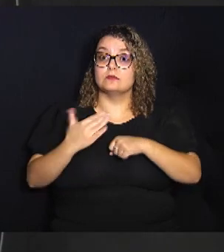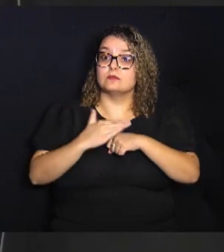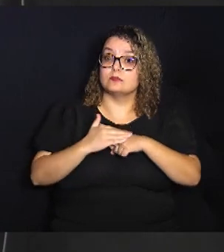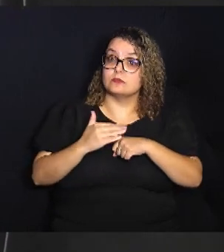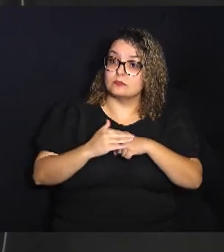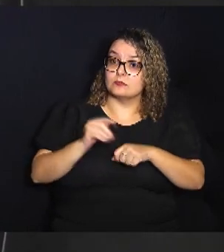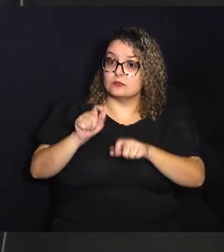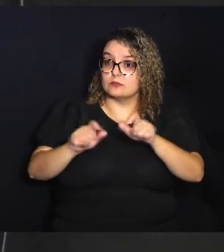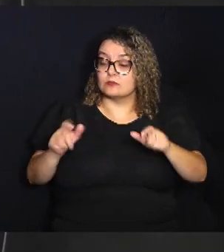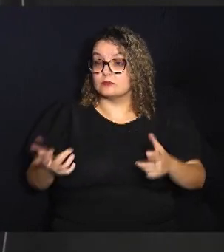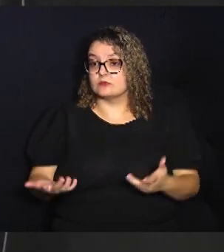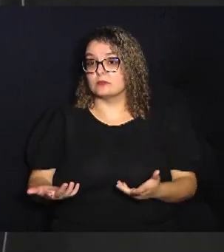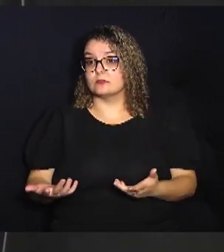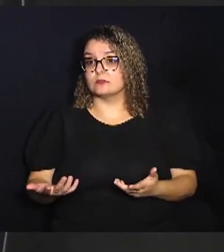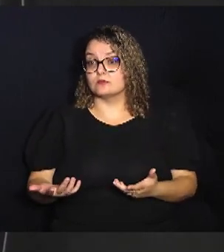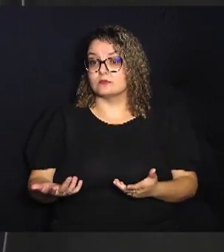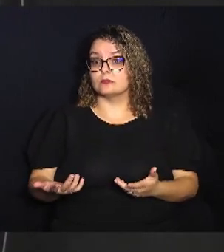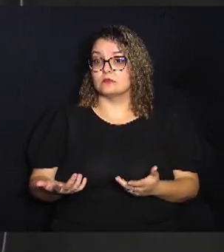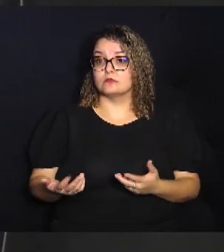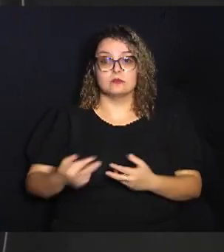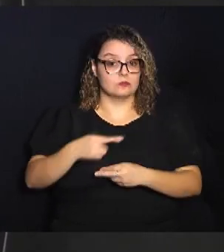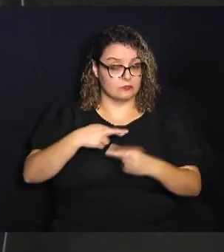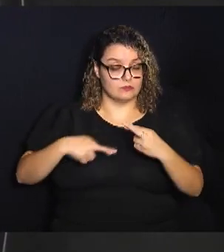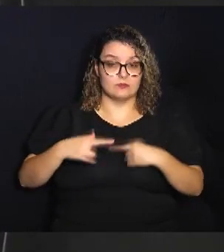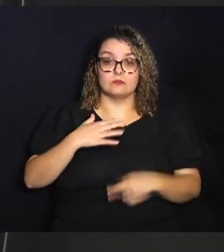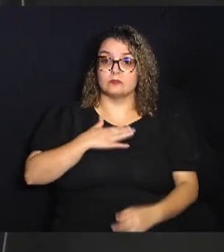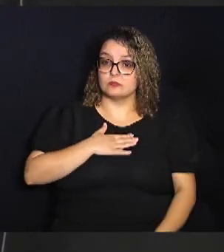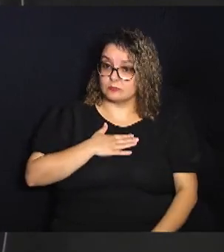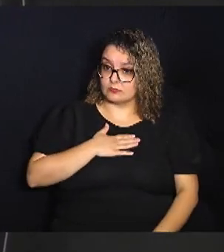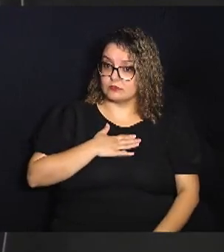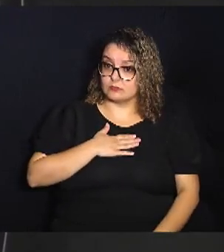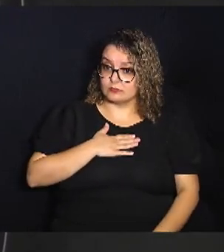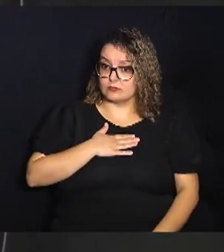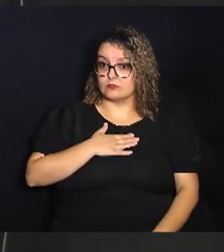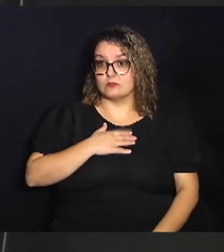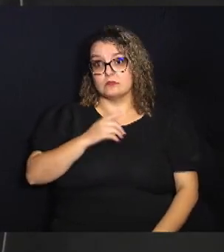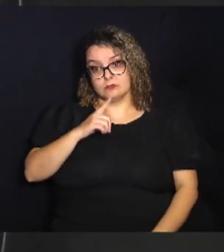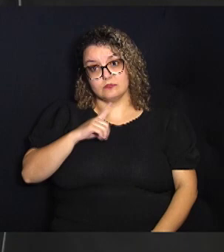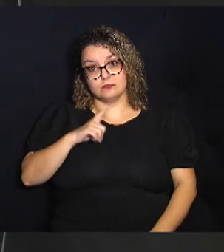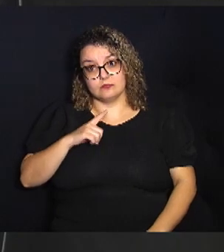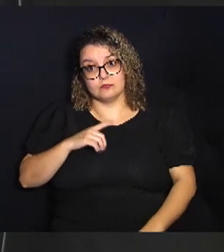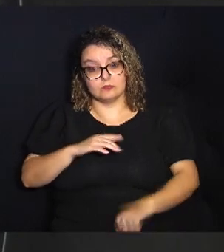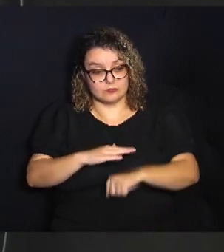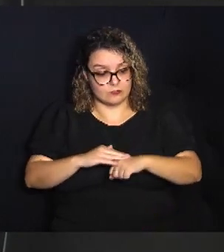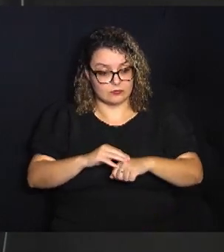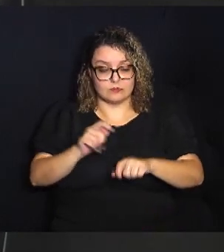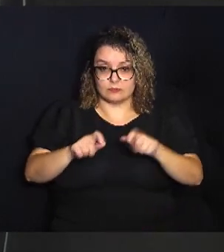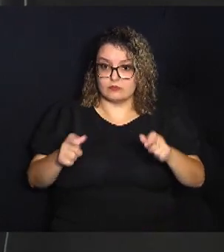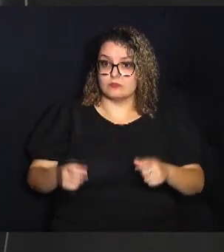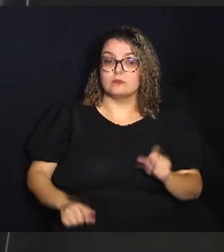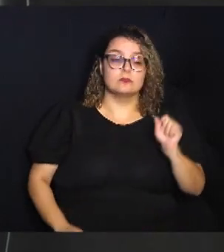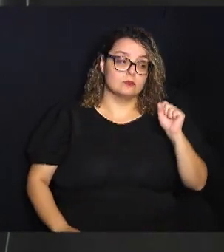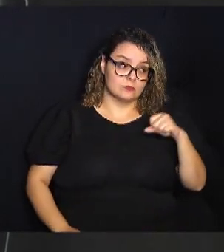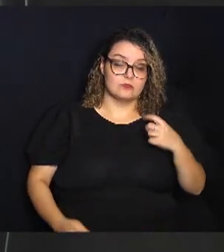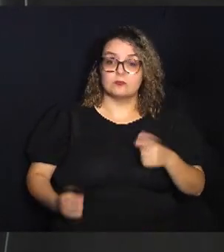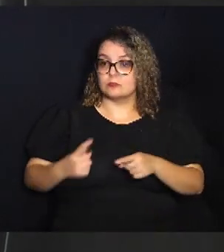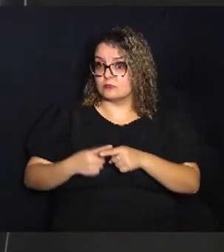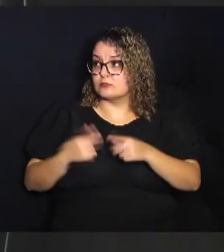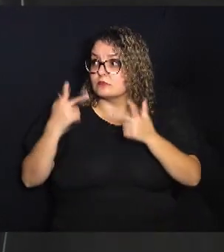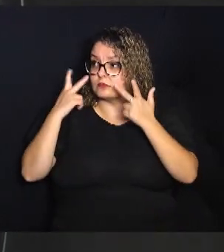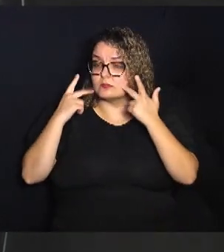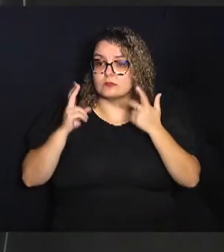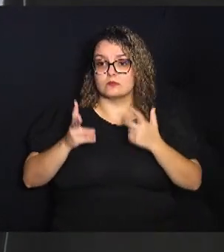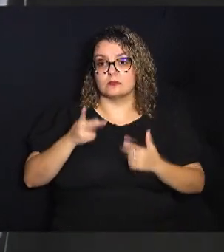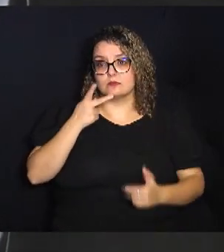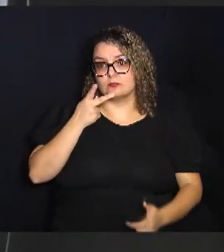as pessoas se relacionavam comigo e o carinho como que eu tinha por elas também. Sim. Porque normalmente, eu sempre